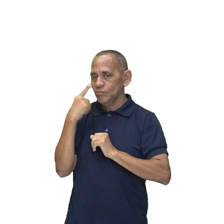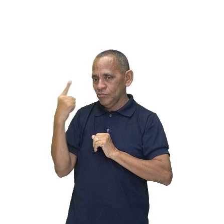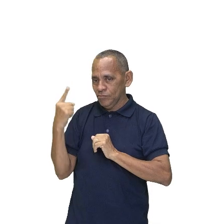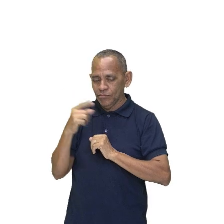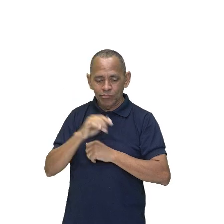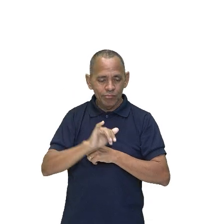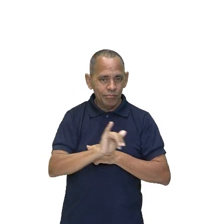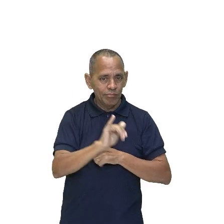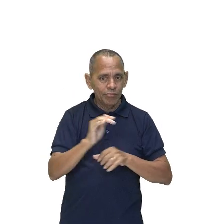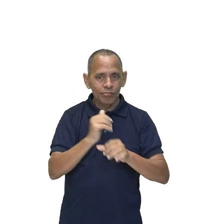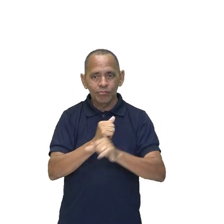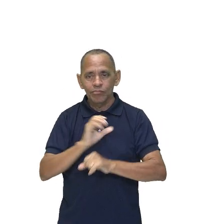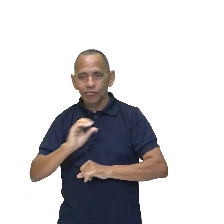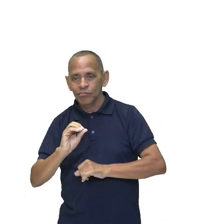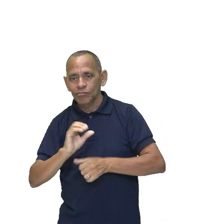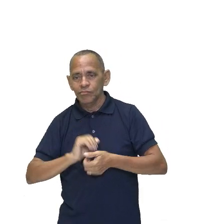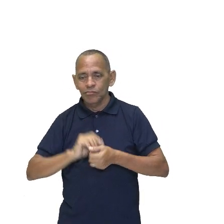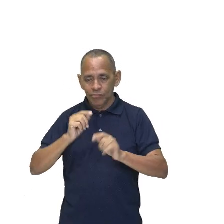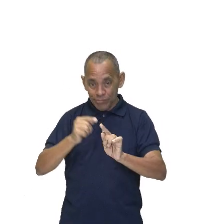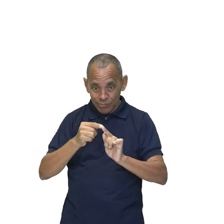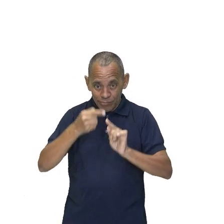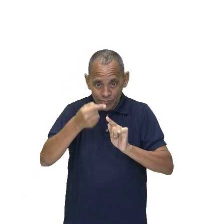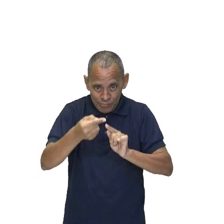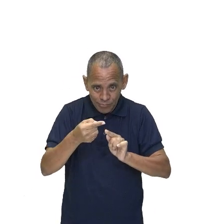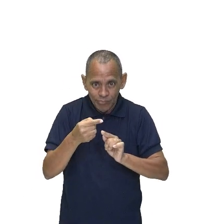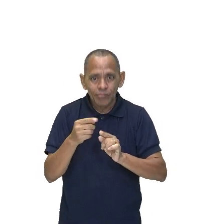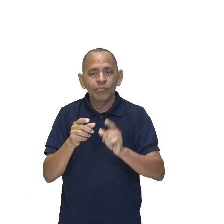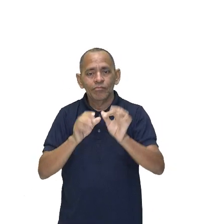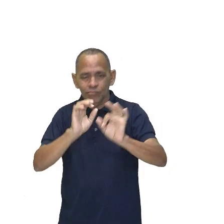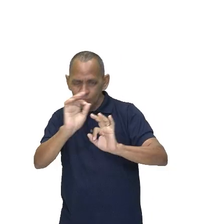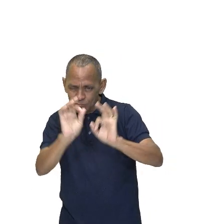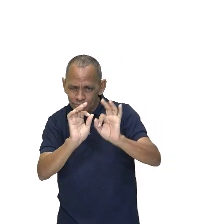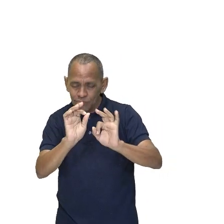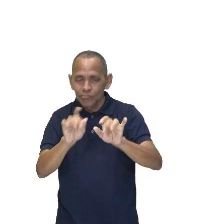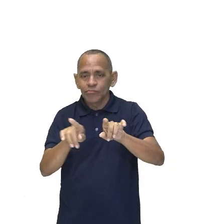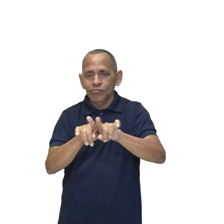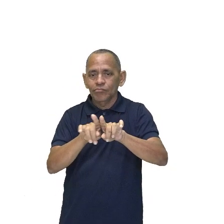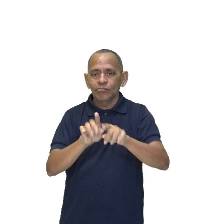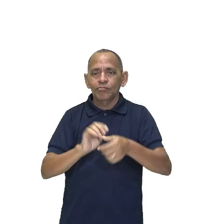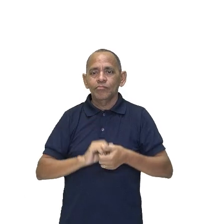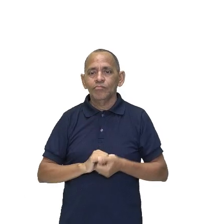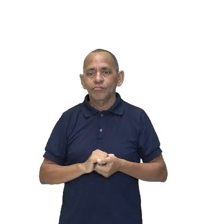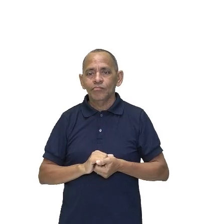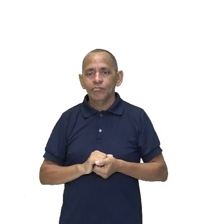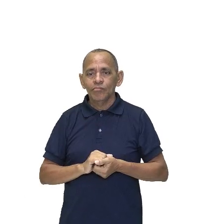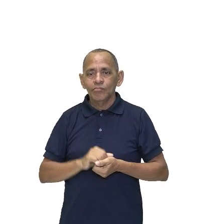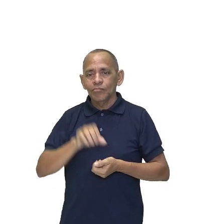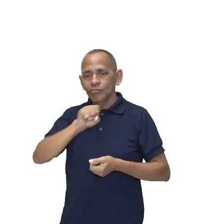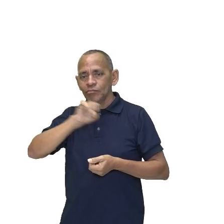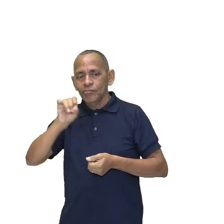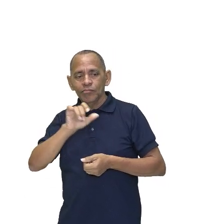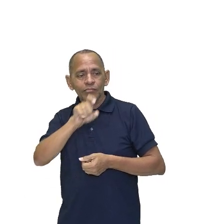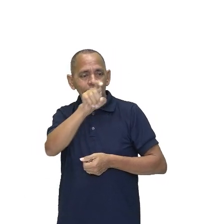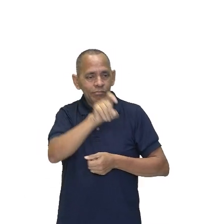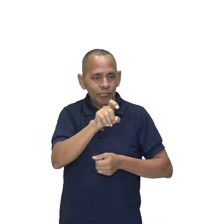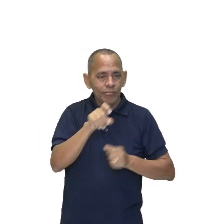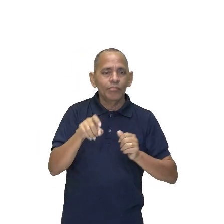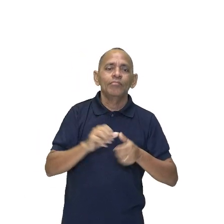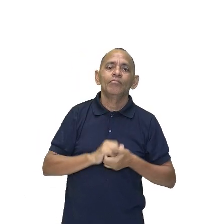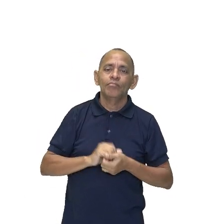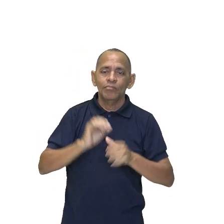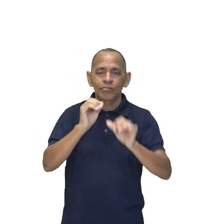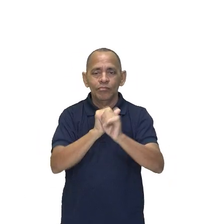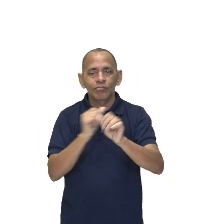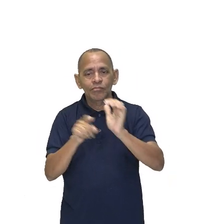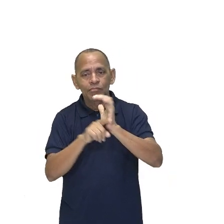a 0. E depois nós vamos marcar cada par ordenado desse, tá? Quando x for igual a menos 1, então, nós